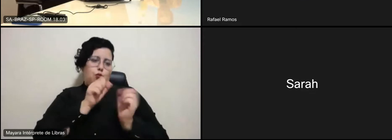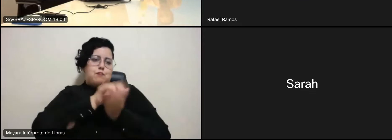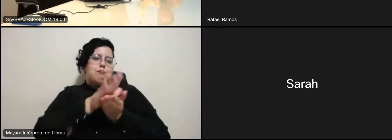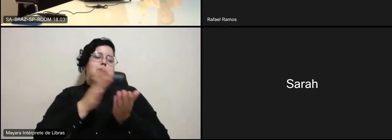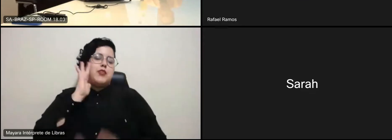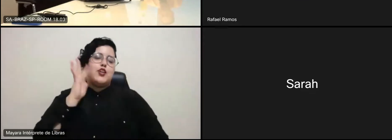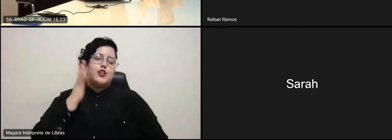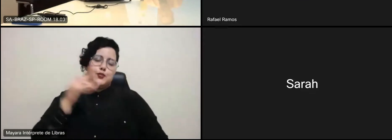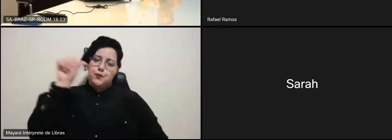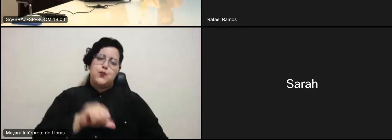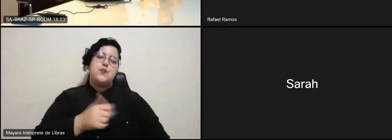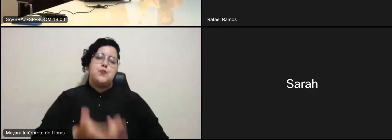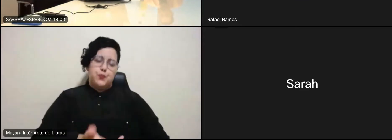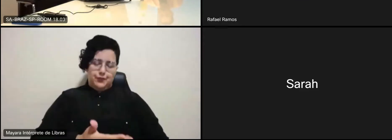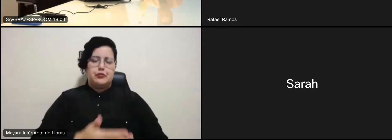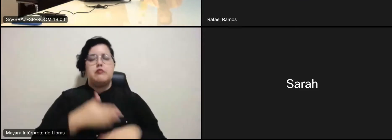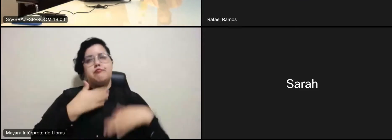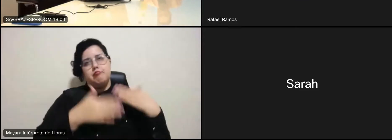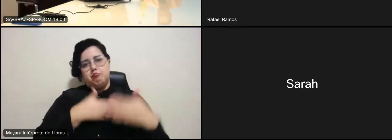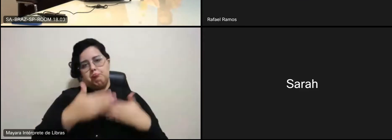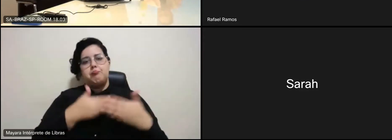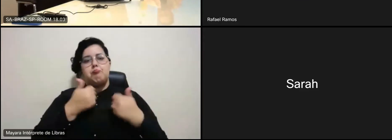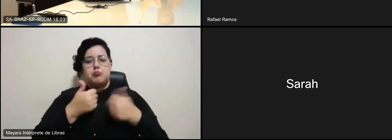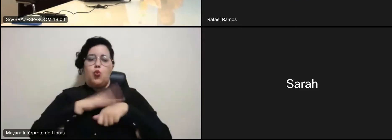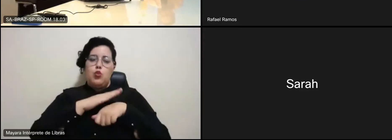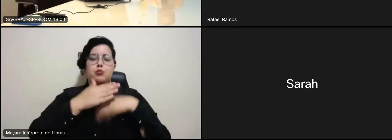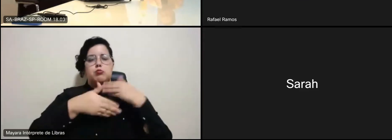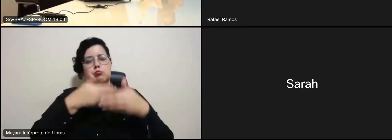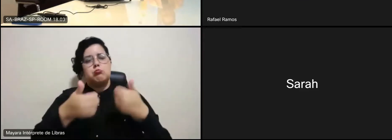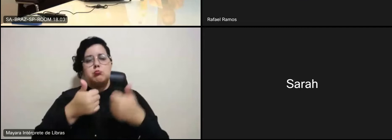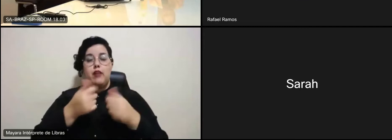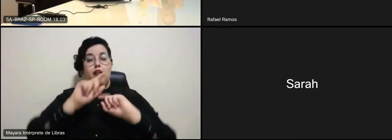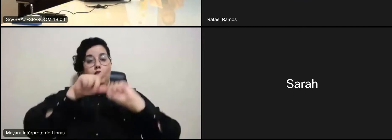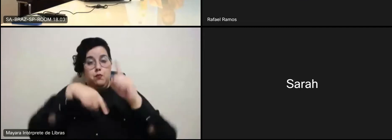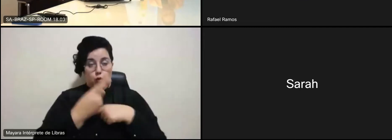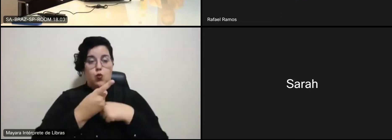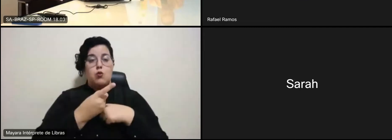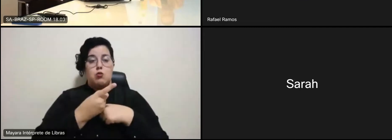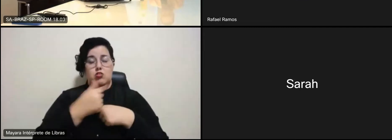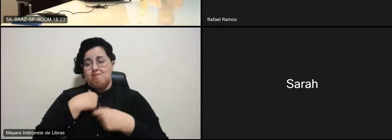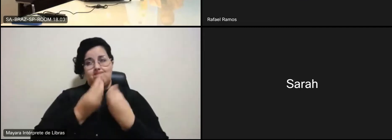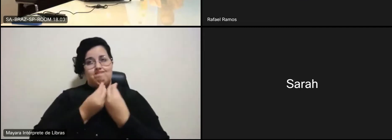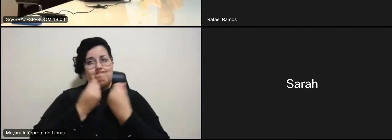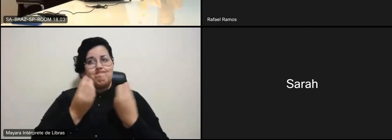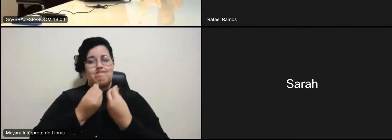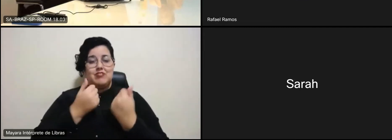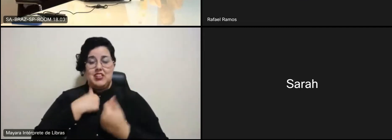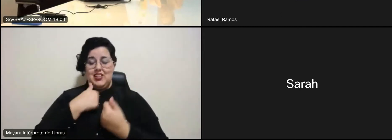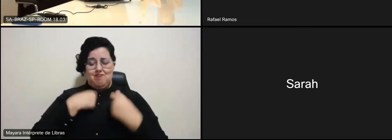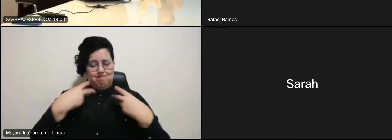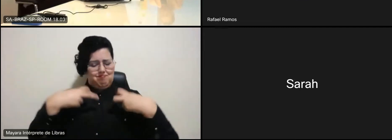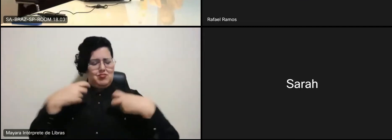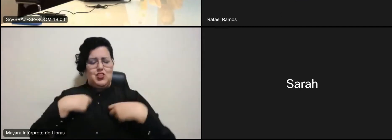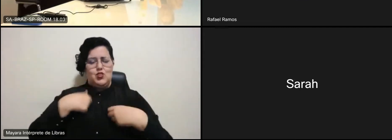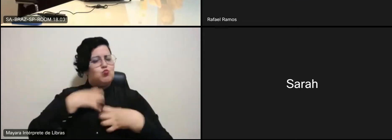aí, passou a situação por um tempo. Eu acabei perdendo a crença em mim mesmo, né? Então eu